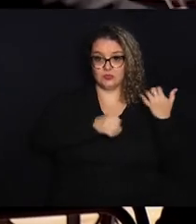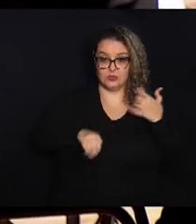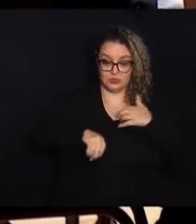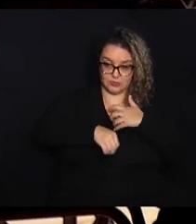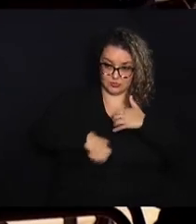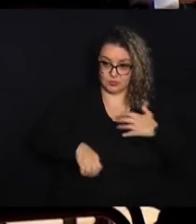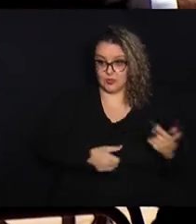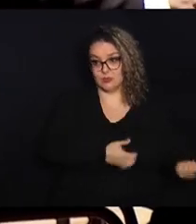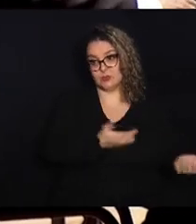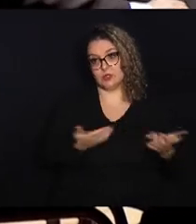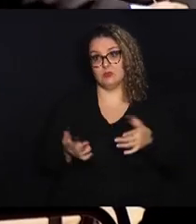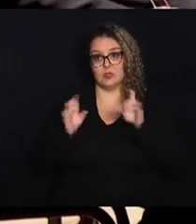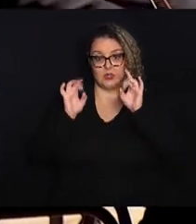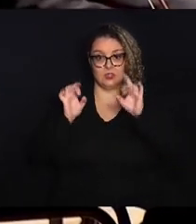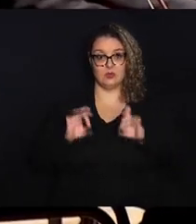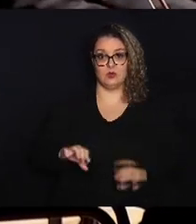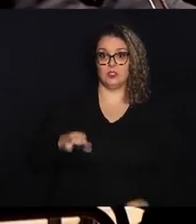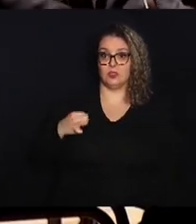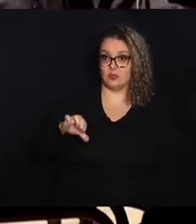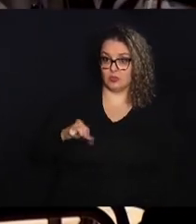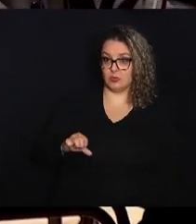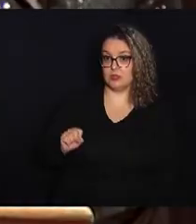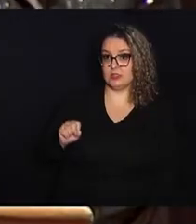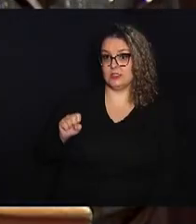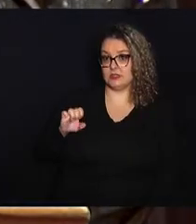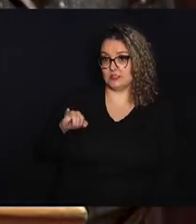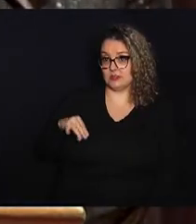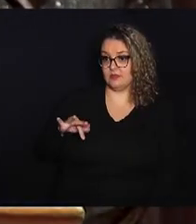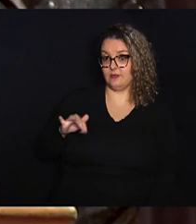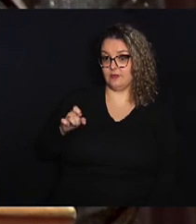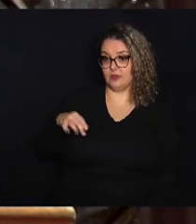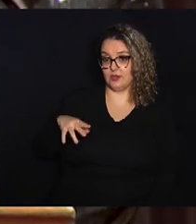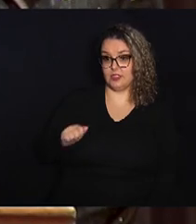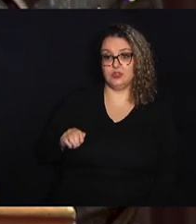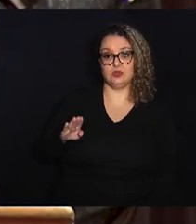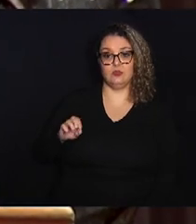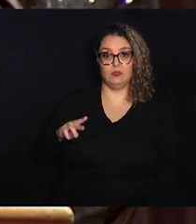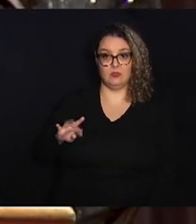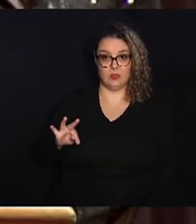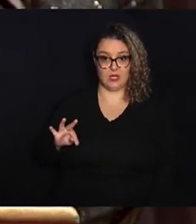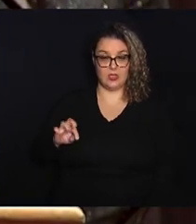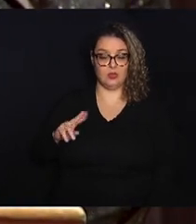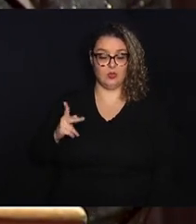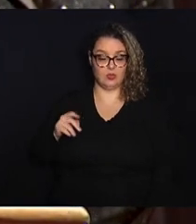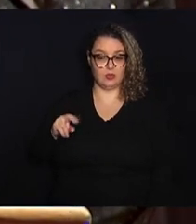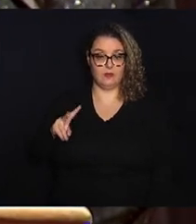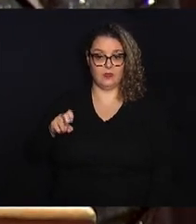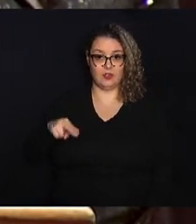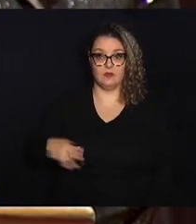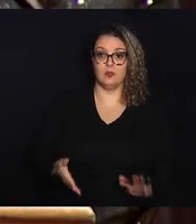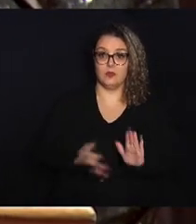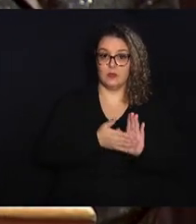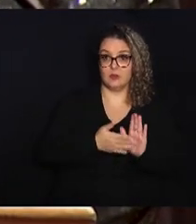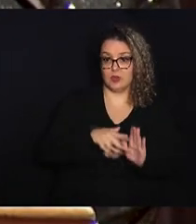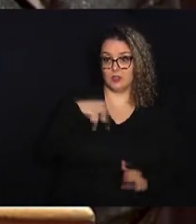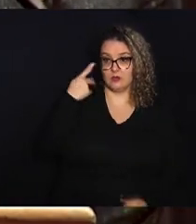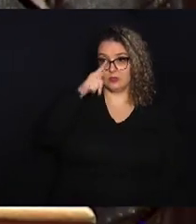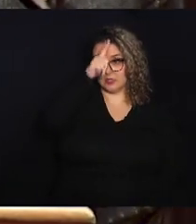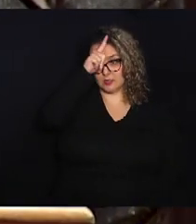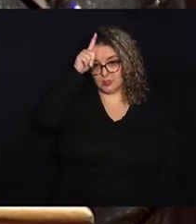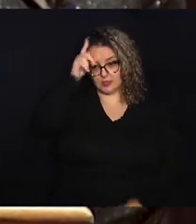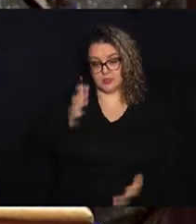apresentação especial com a Nona Sinfonia de Beethoven, foi proposta pelo vereador Gustavo Peta e aprovada